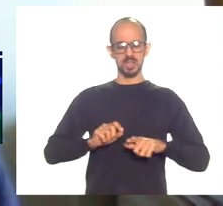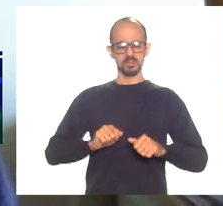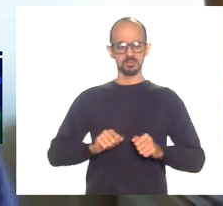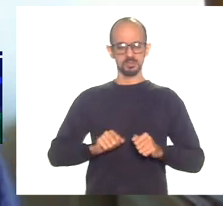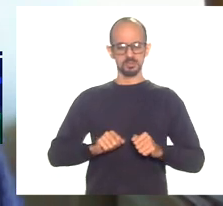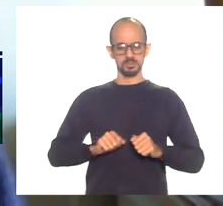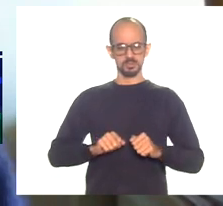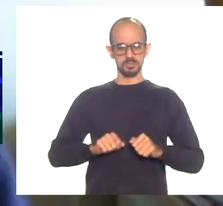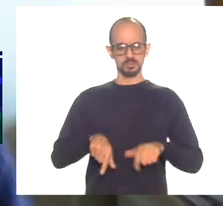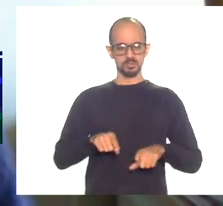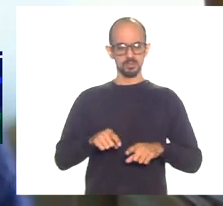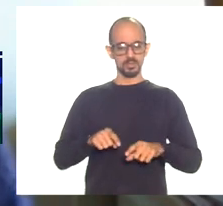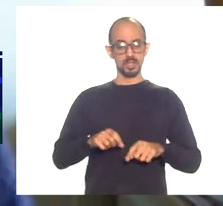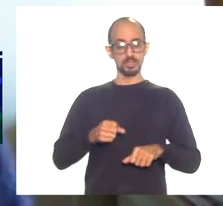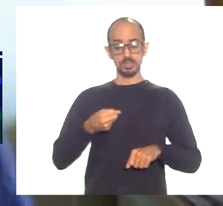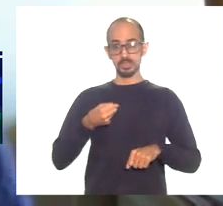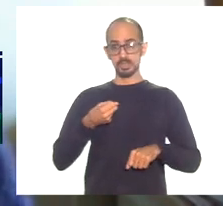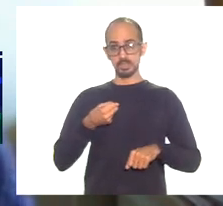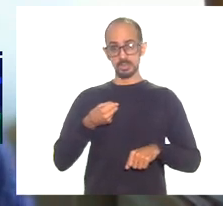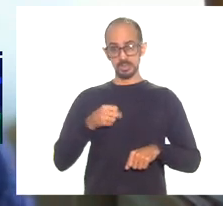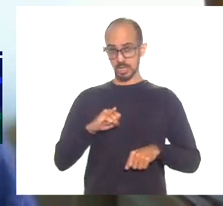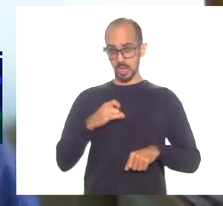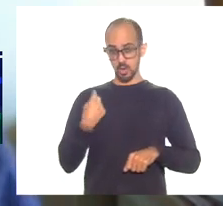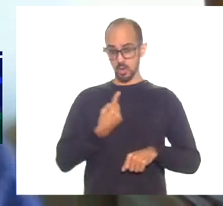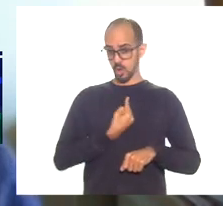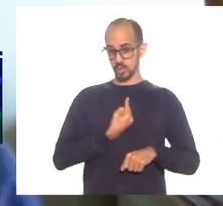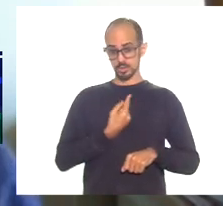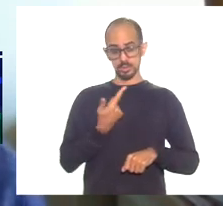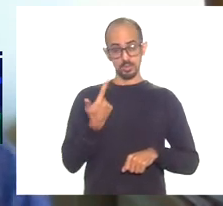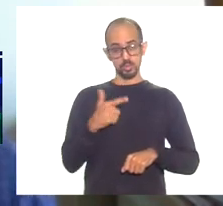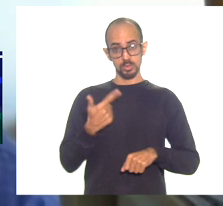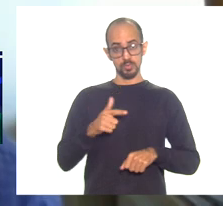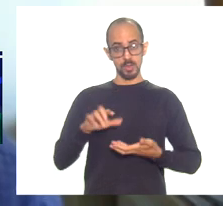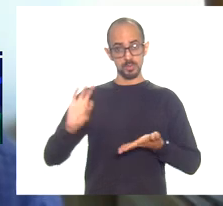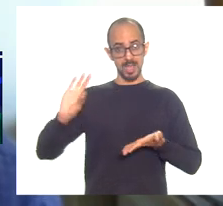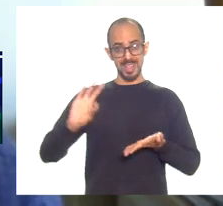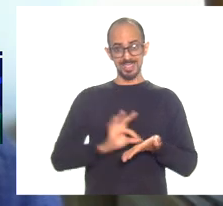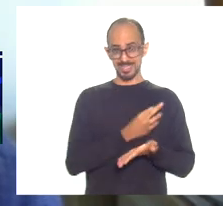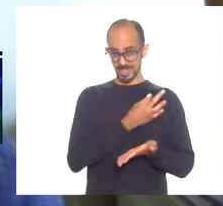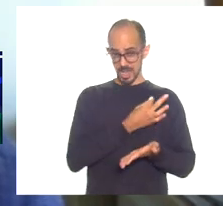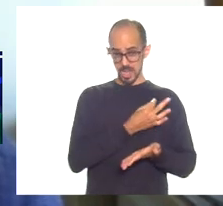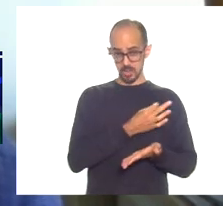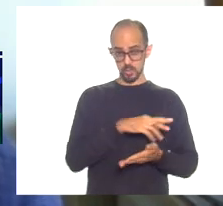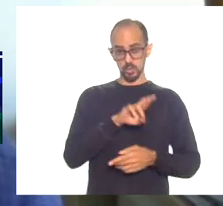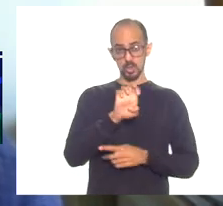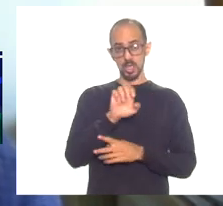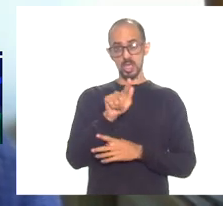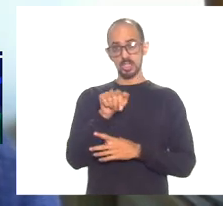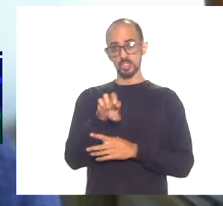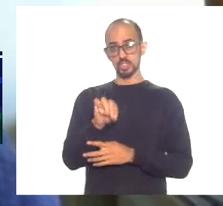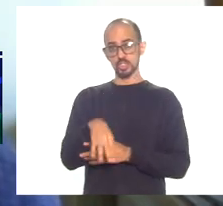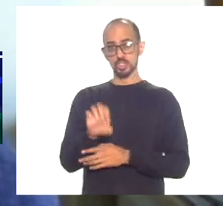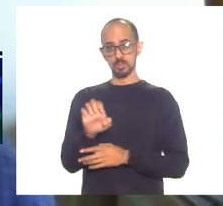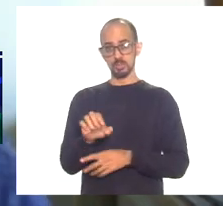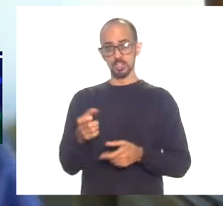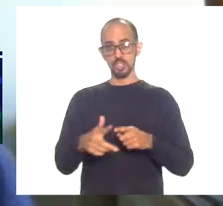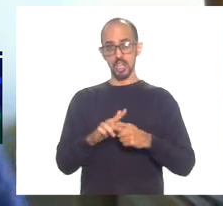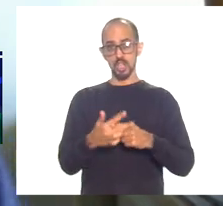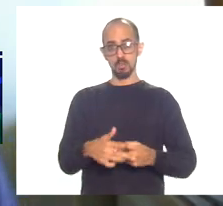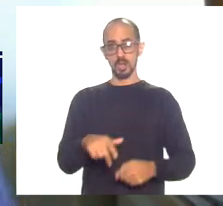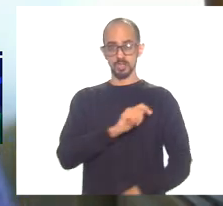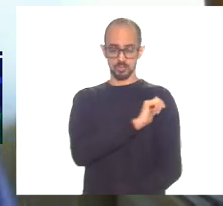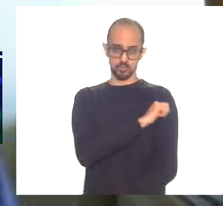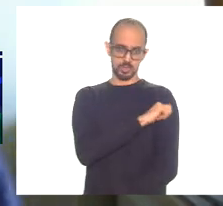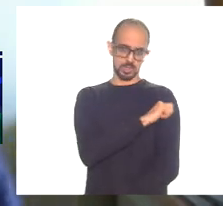menos sem que a gente tenha assinado o regime de recuperação fiscal